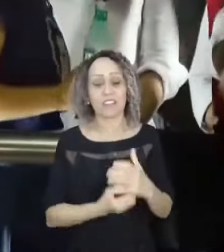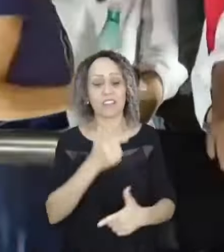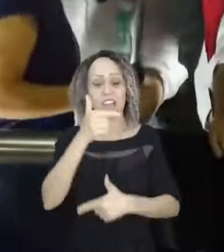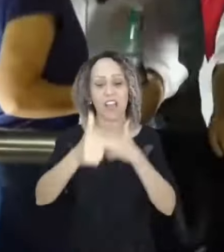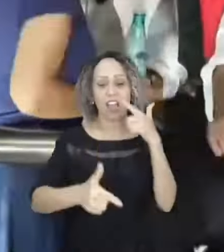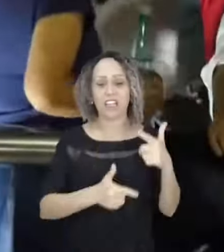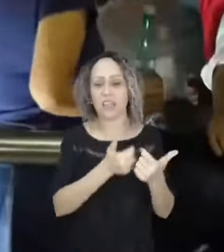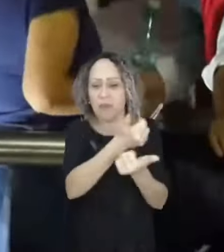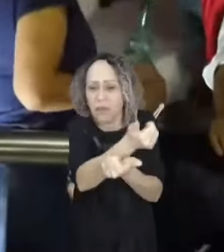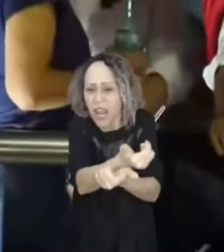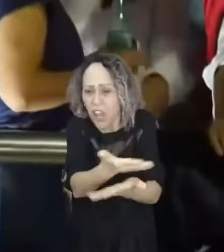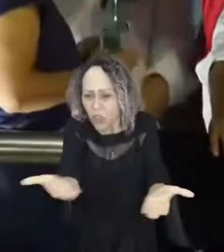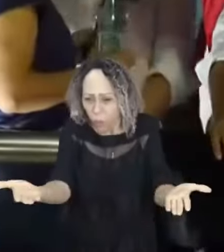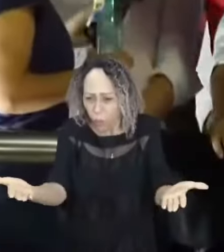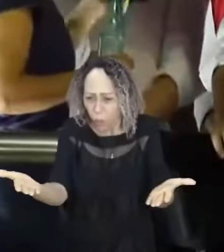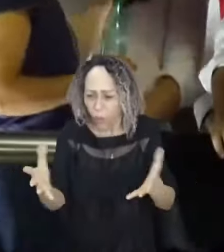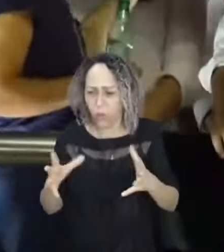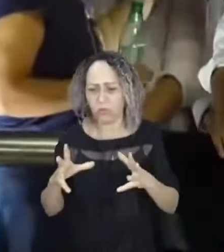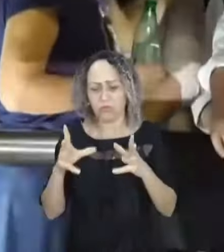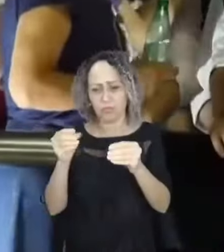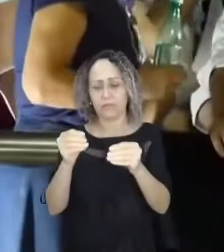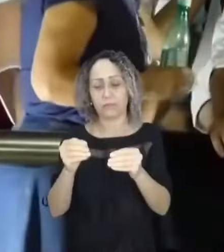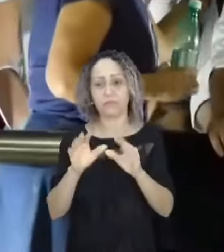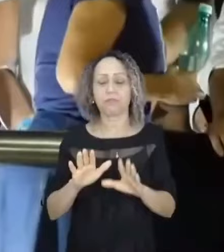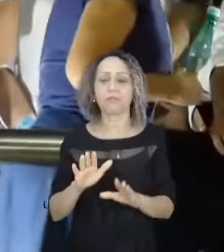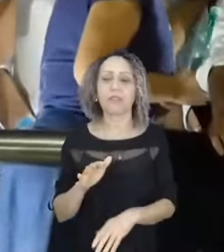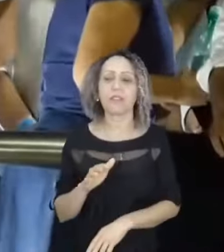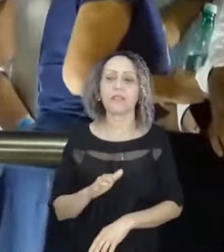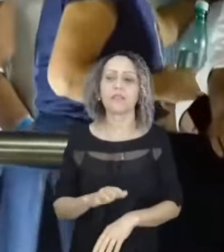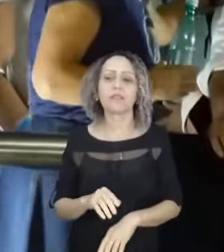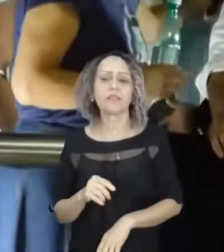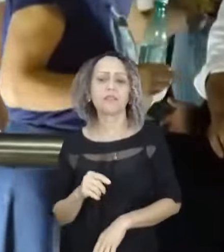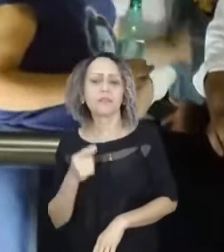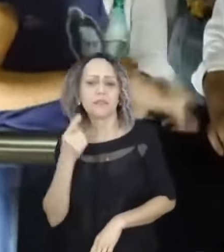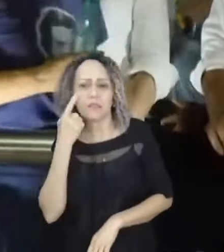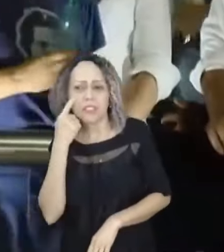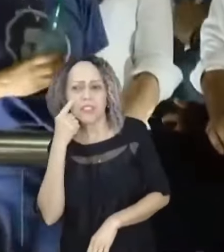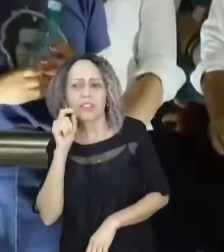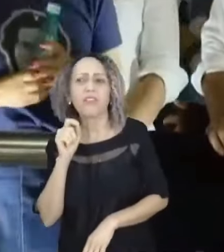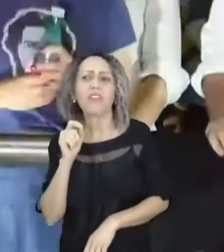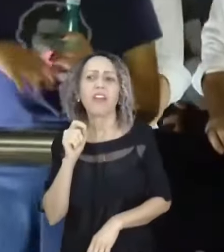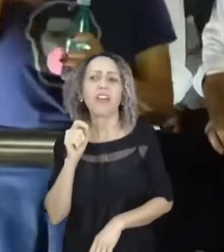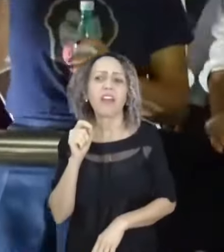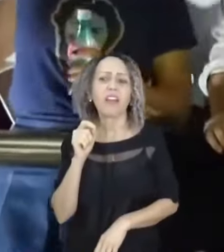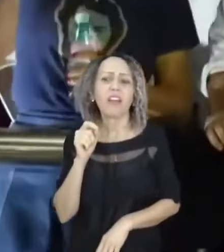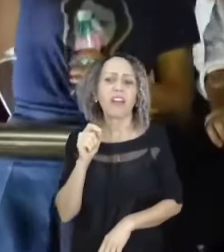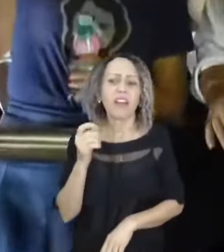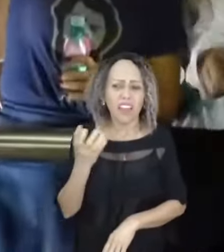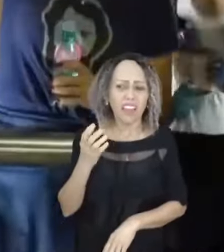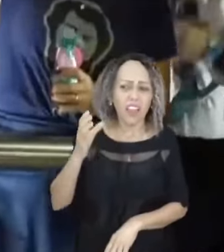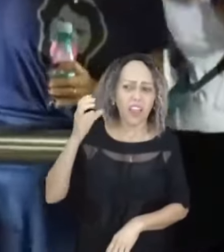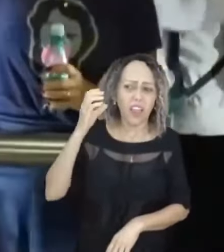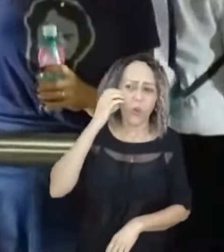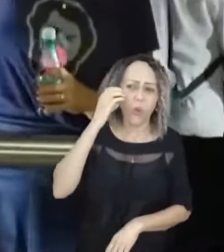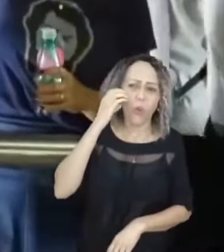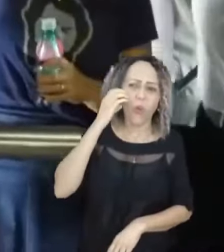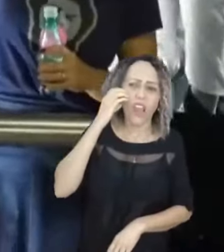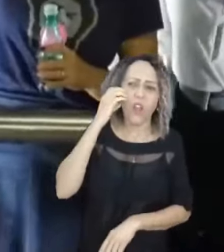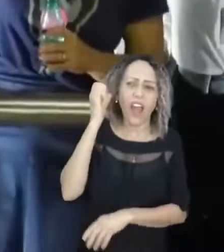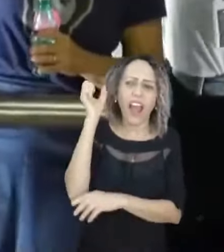Se todo mundo puder ligar o celular, a luz do celular, nós vamos ver que isso aqui vai ficar mais bonito que o